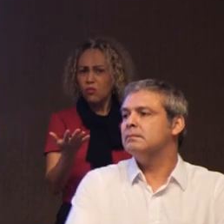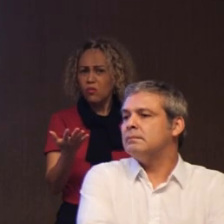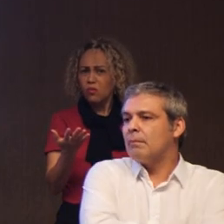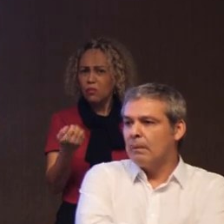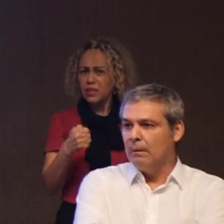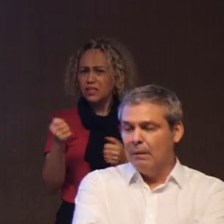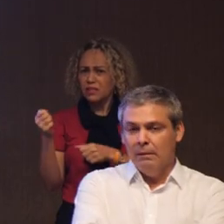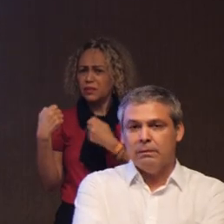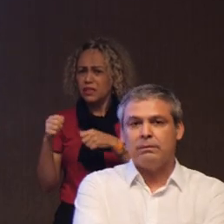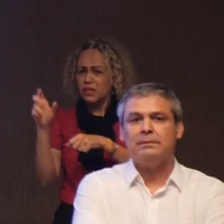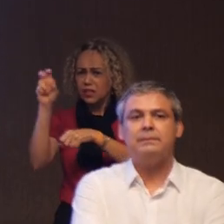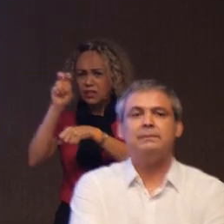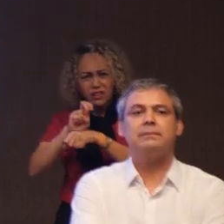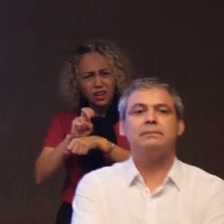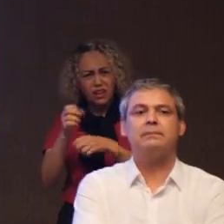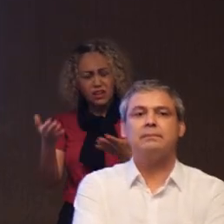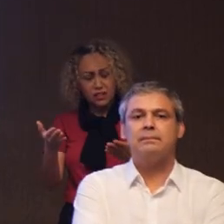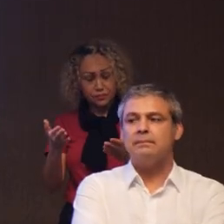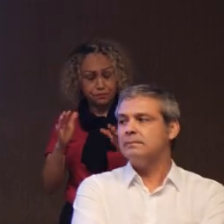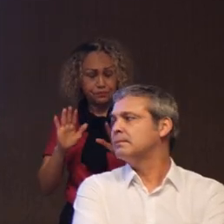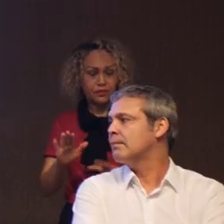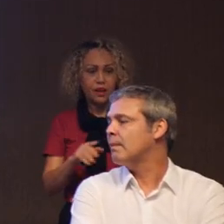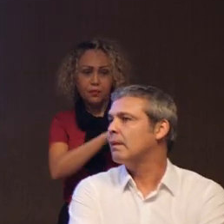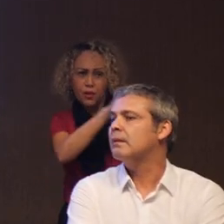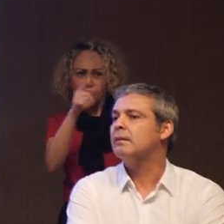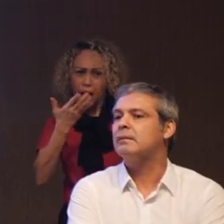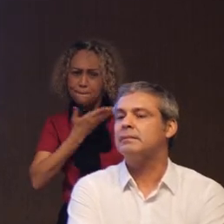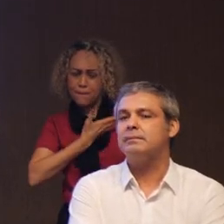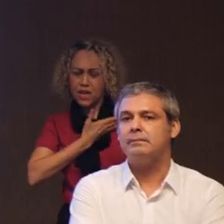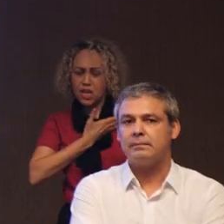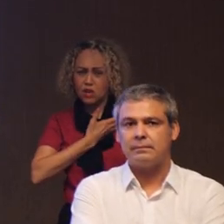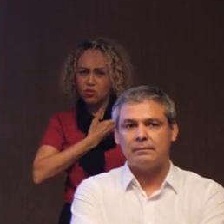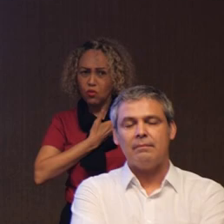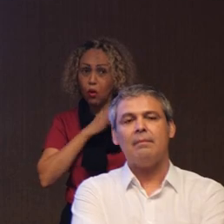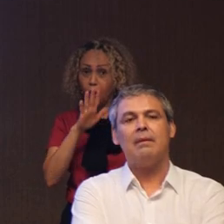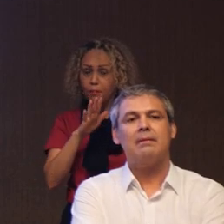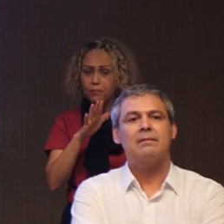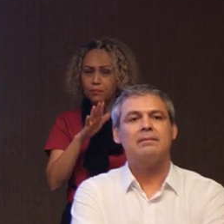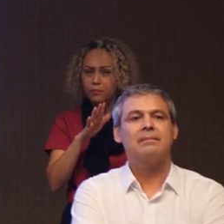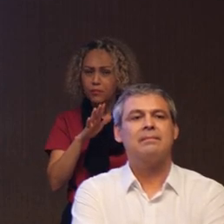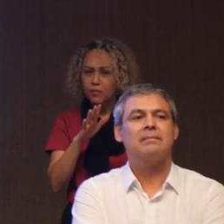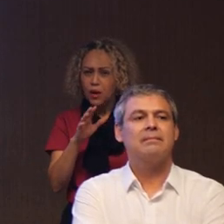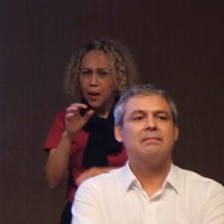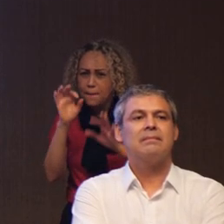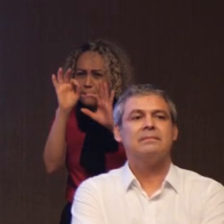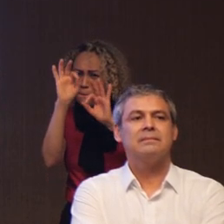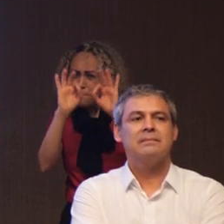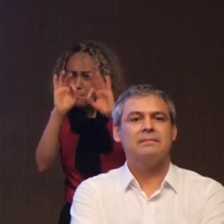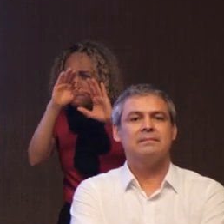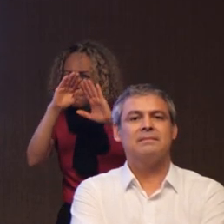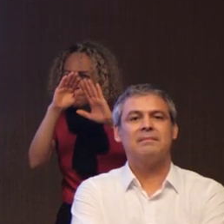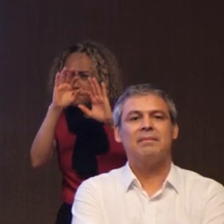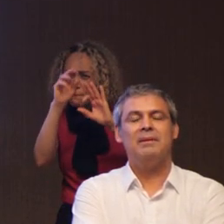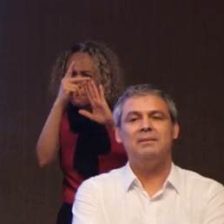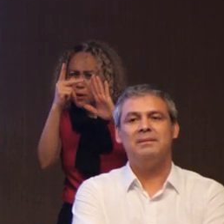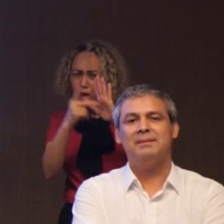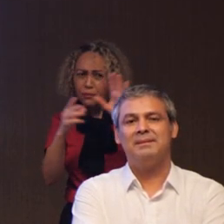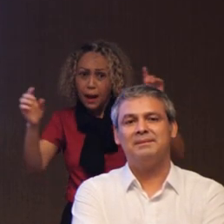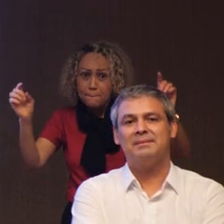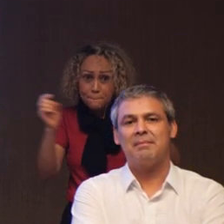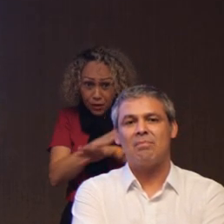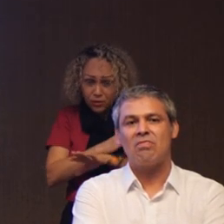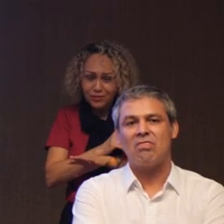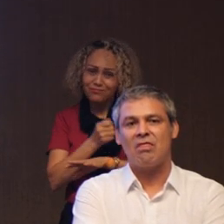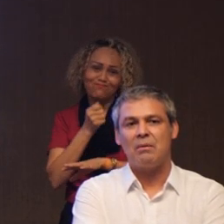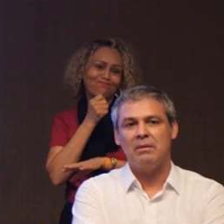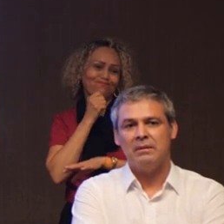tarde. Ou seja, meus amigos e minhas amigas, ninguém tem um programa pronto, mas nós temos ideias, princípios que compõem o